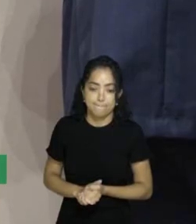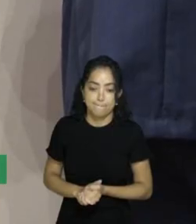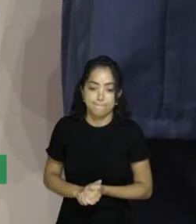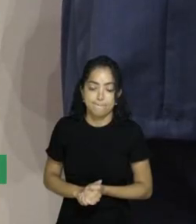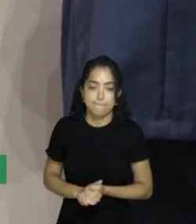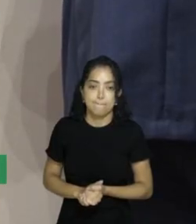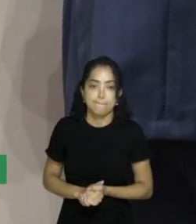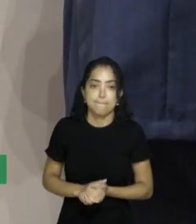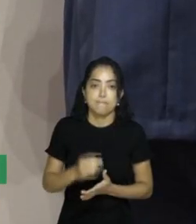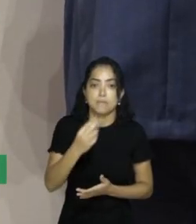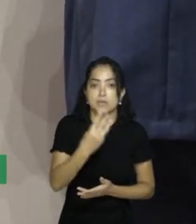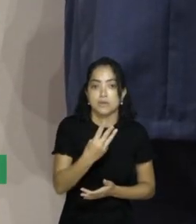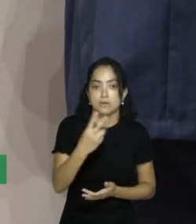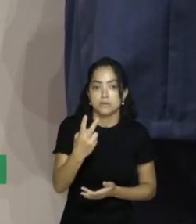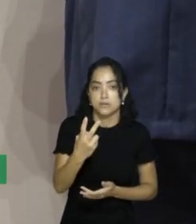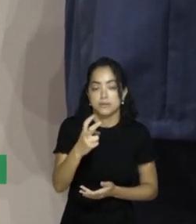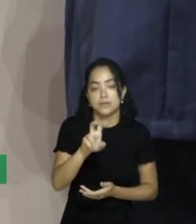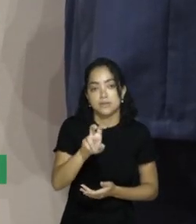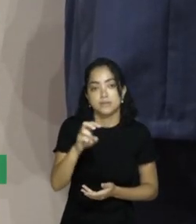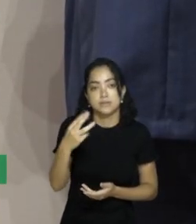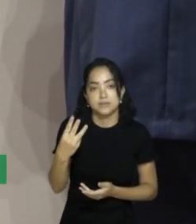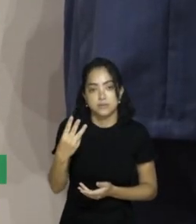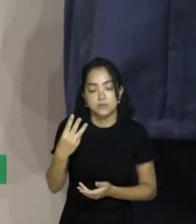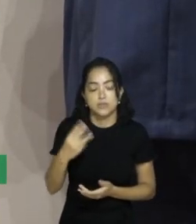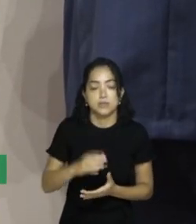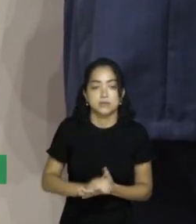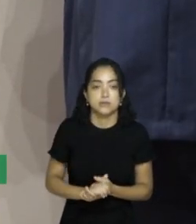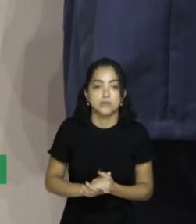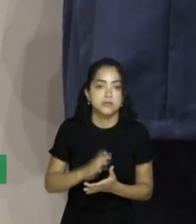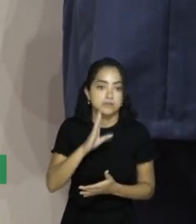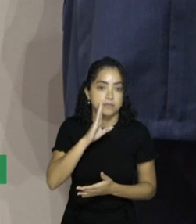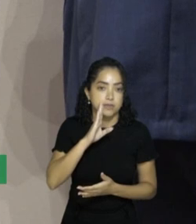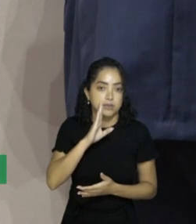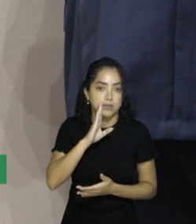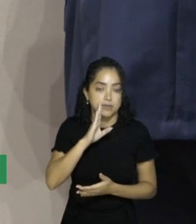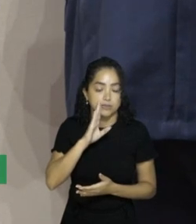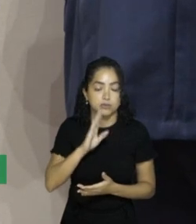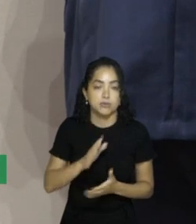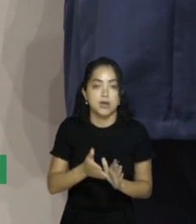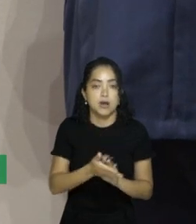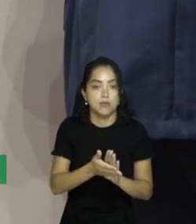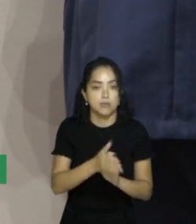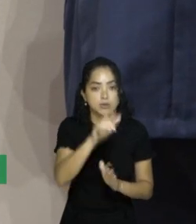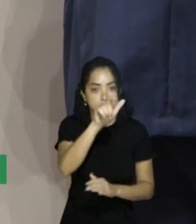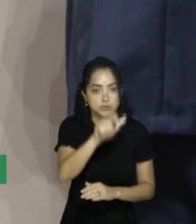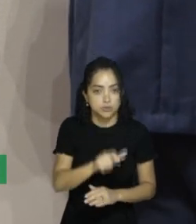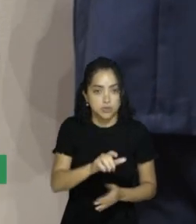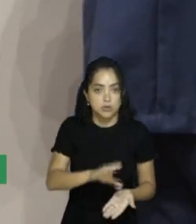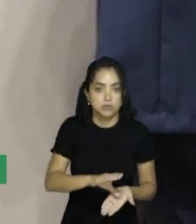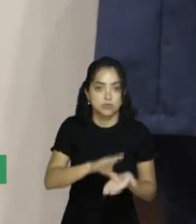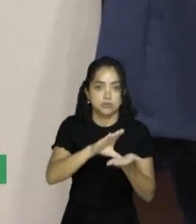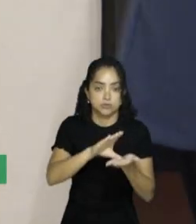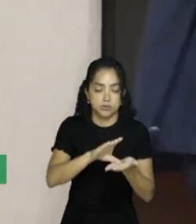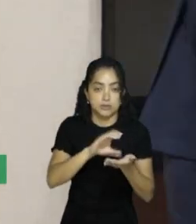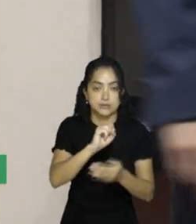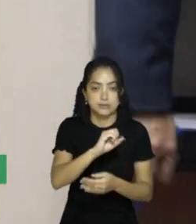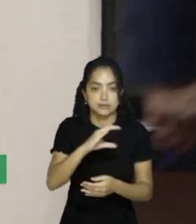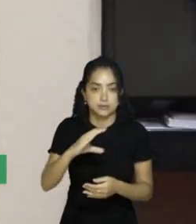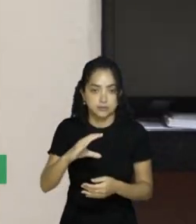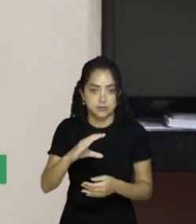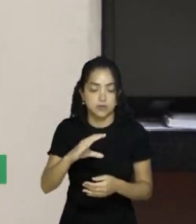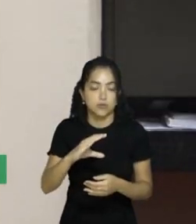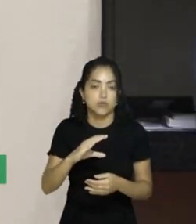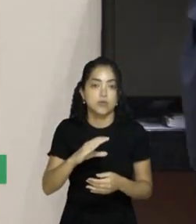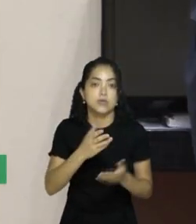mostrando 353 2023 autoria Deputado Nilson Berlanda manifestando aplausos ao Presidente do Conselho Regional de Santa Catarina do serviço